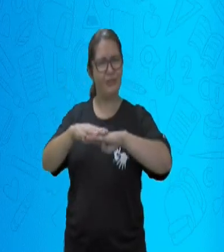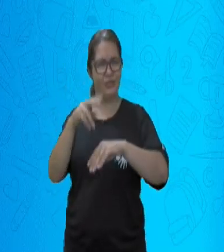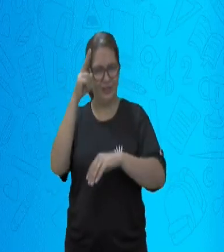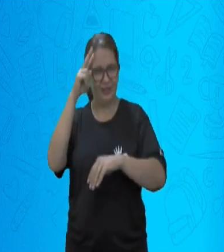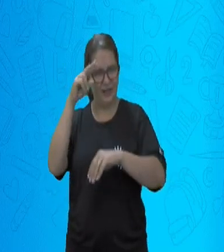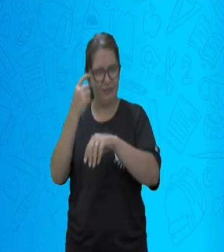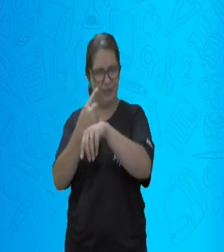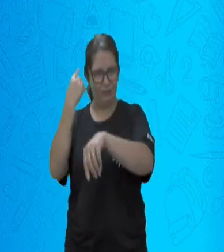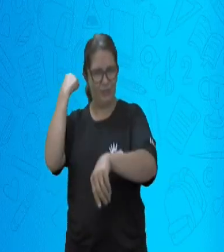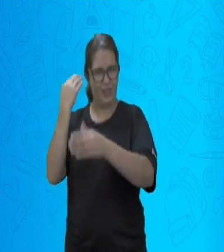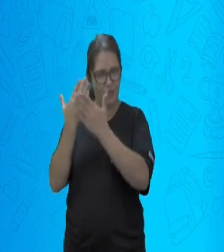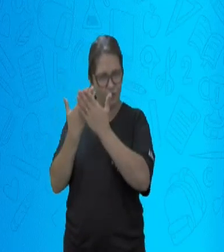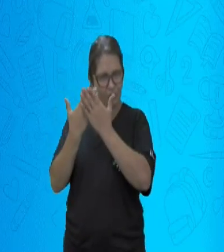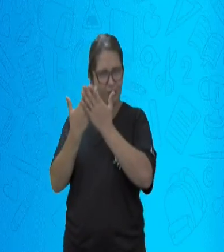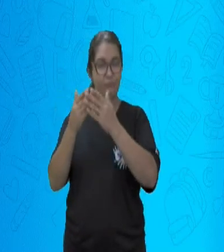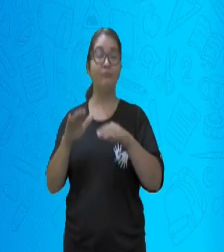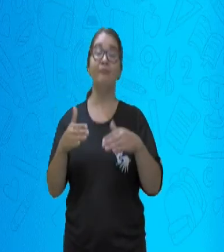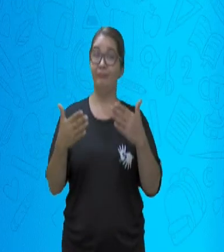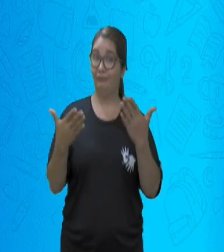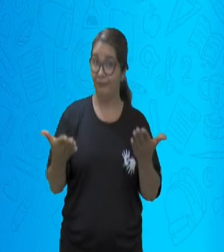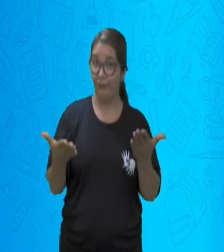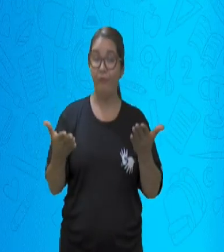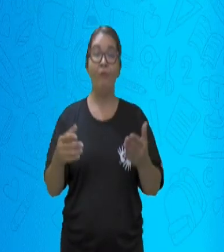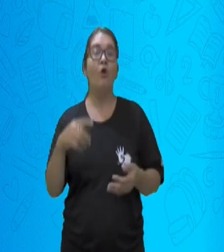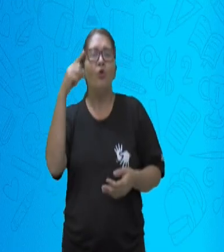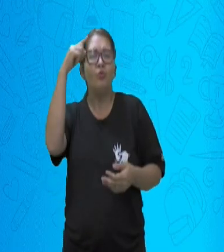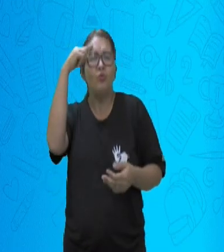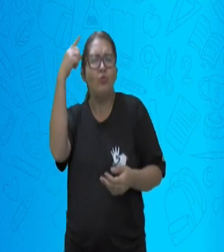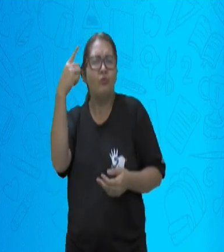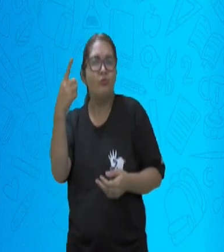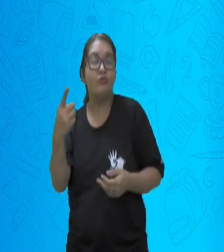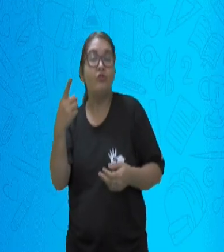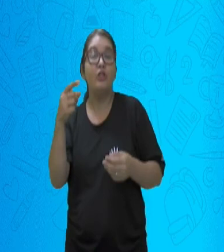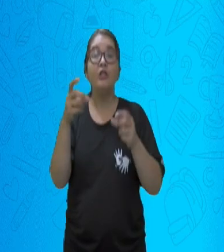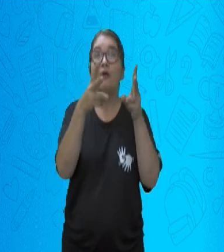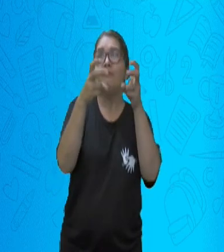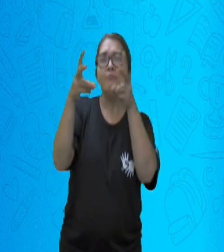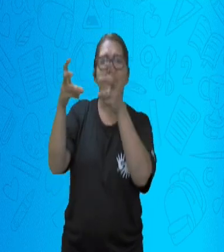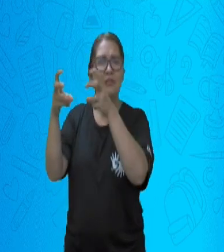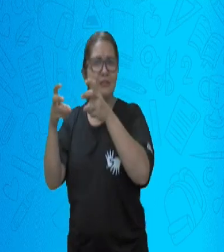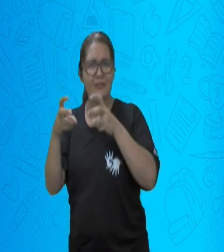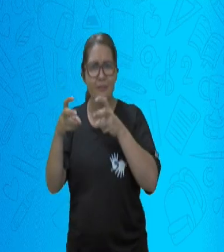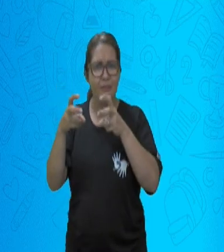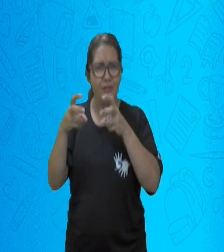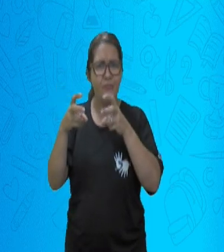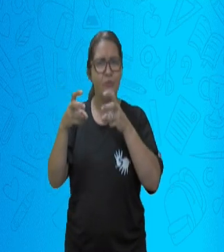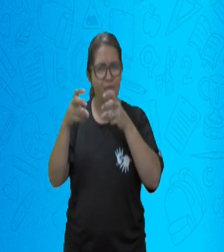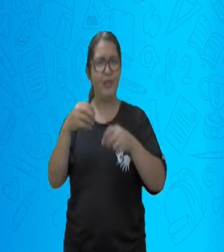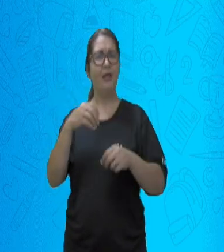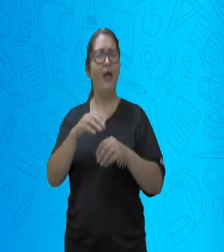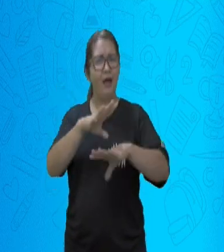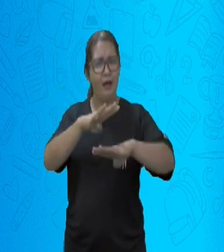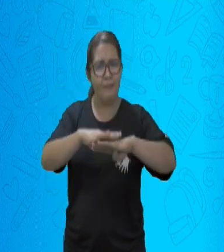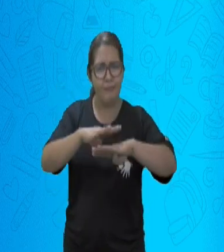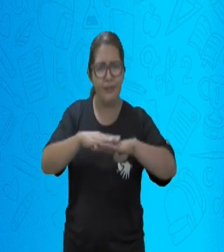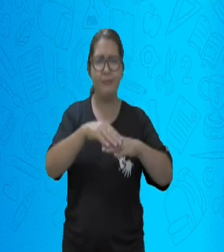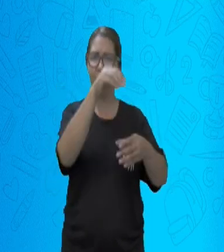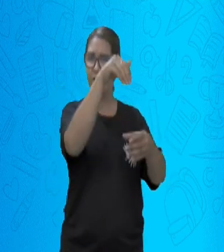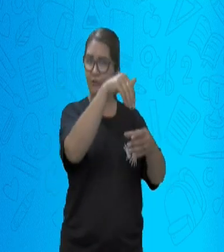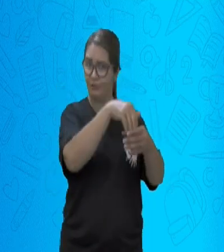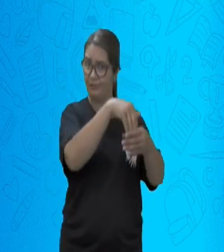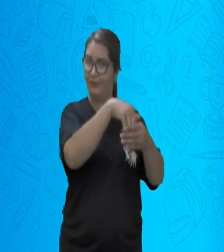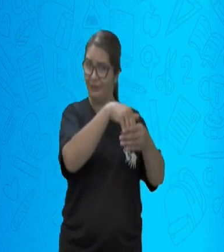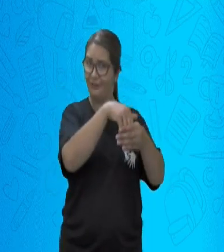na nossa vida desde o nosso nascimento. Quase tudo no nosso cotidiano gira em torno